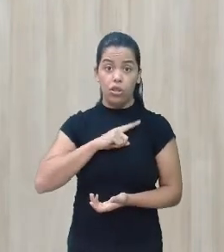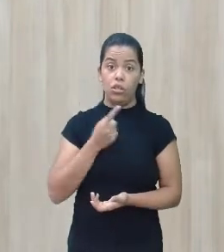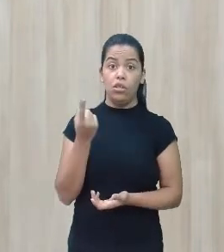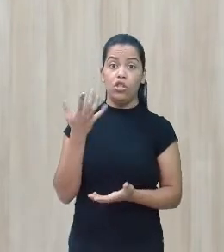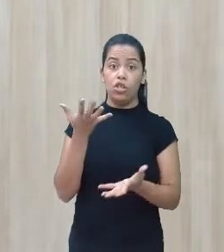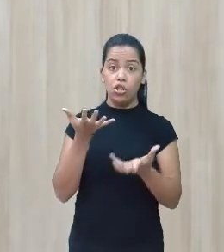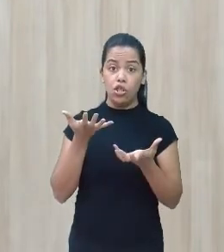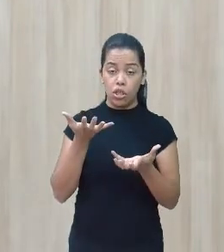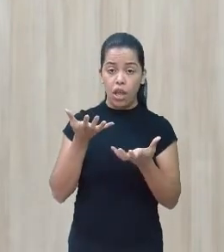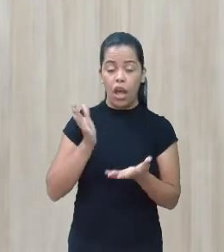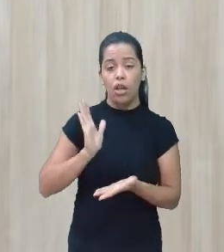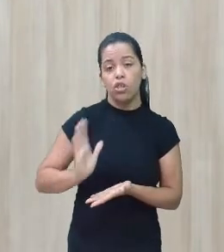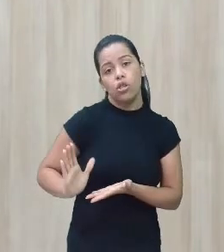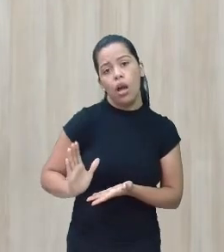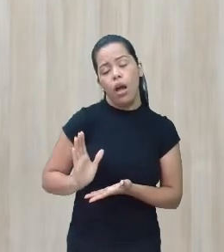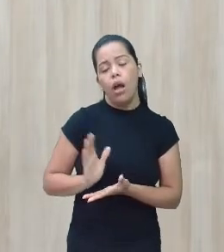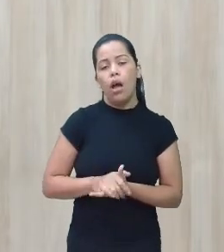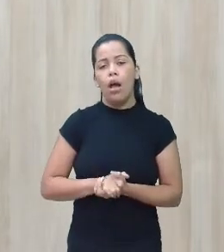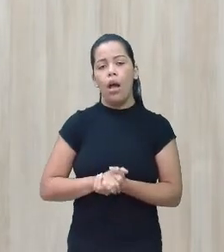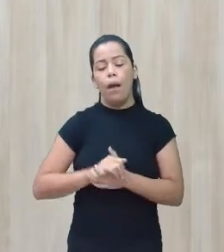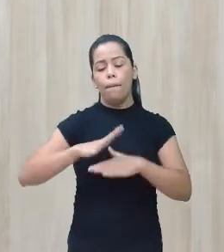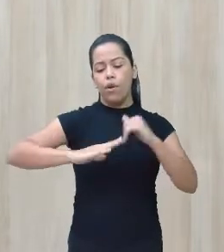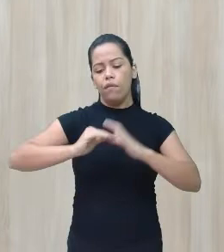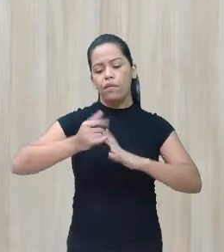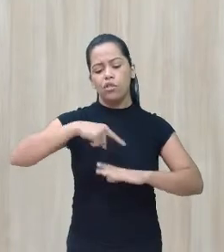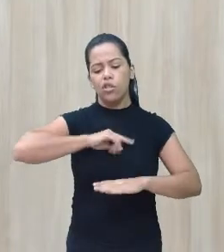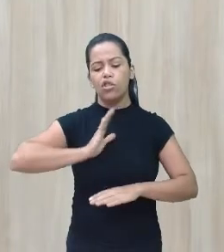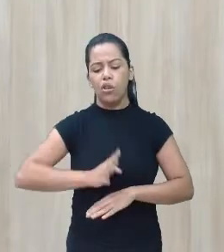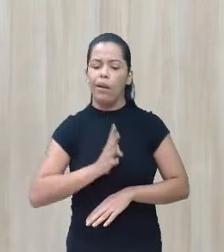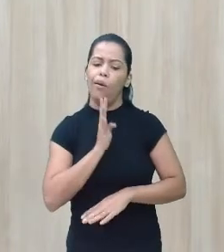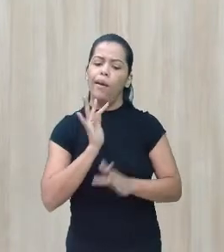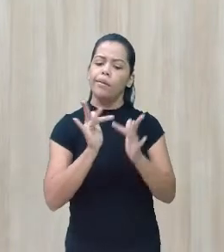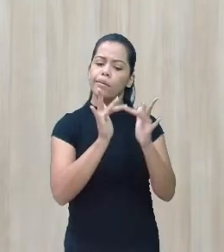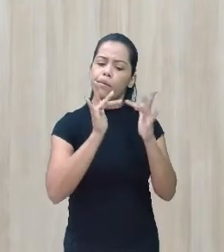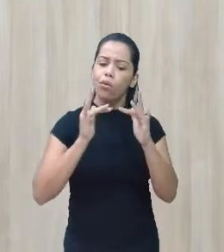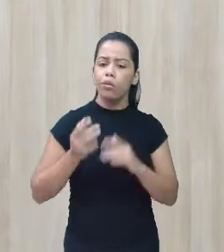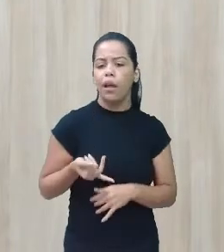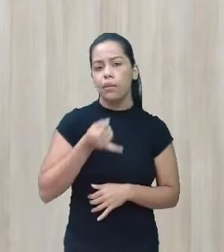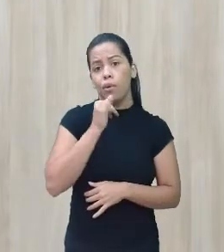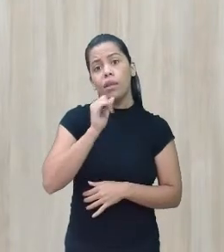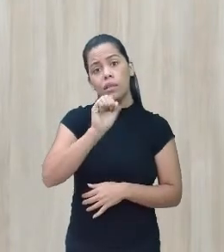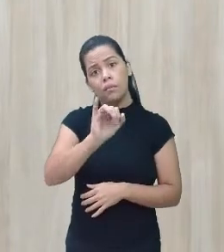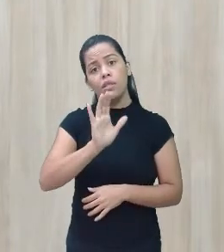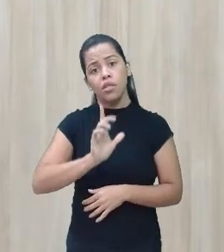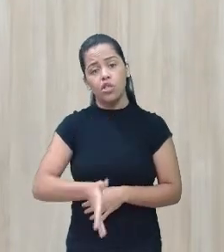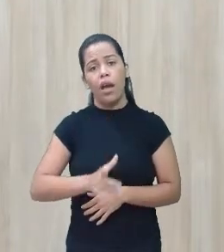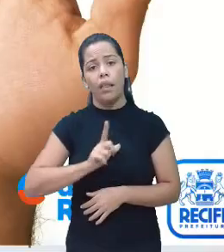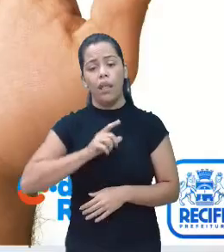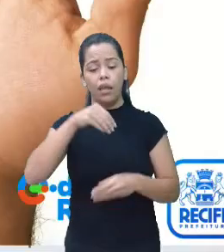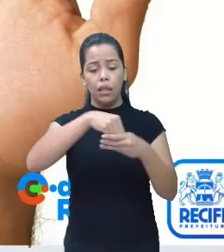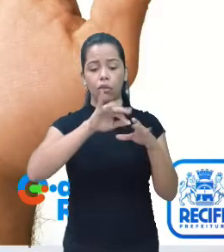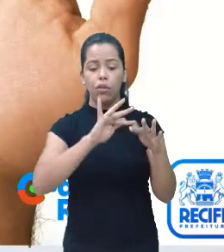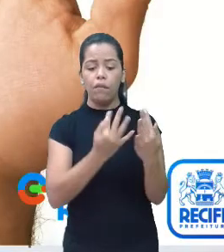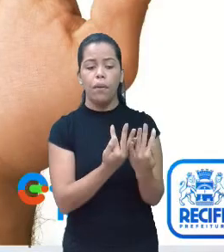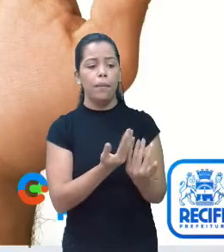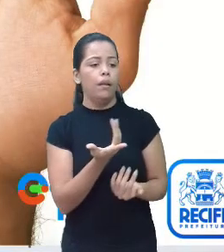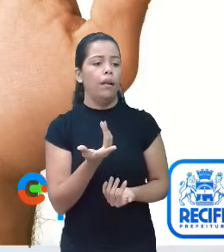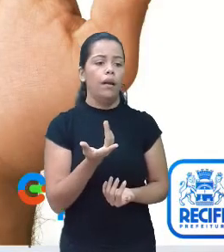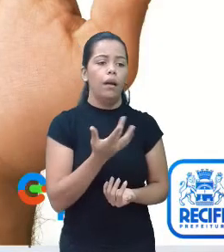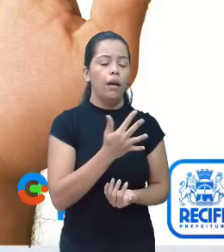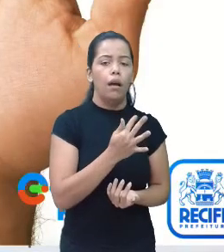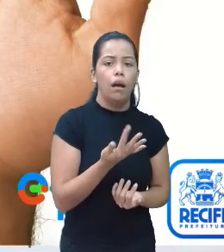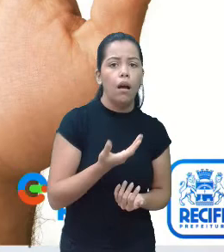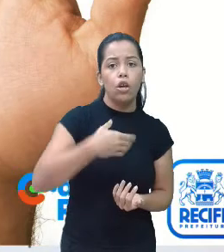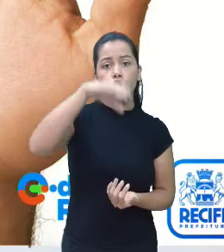conhecidas, aquelas que estão ao nosso redor. Então, se a gente tem um tio médico, um pai advogado,